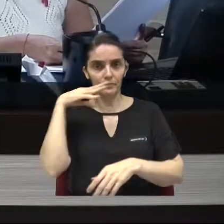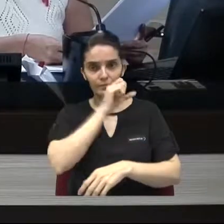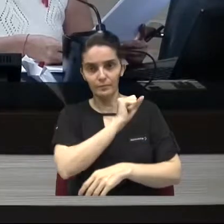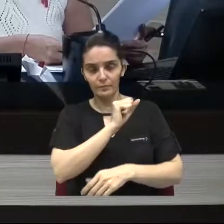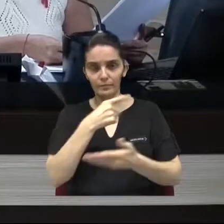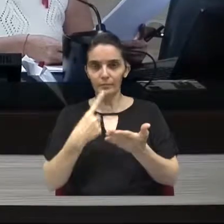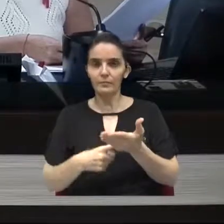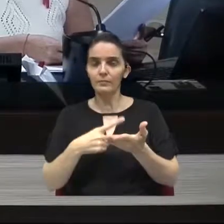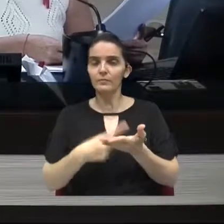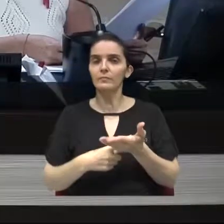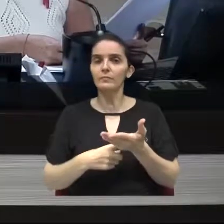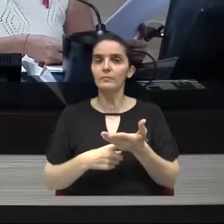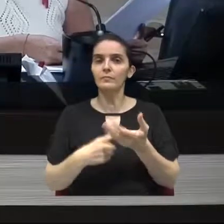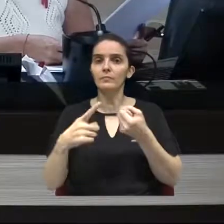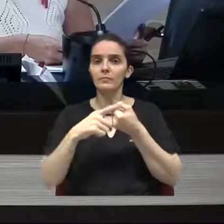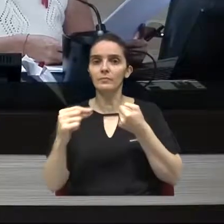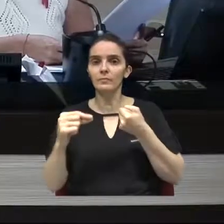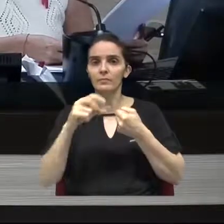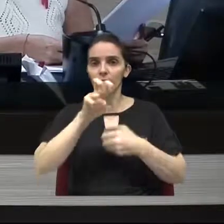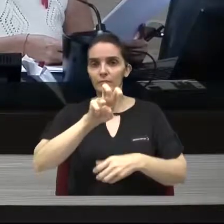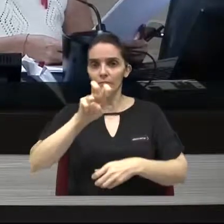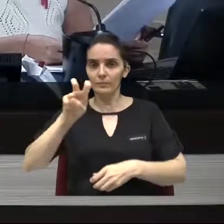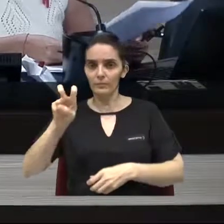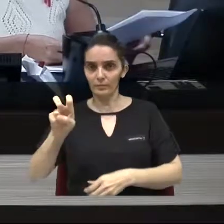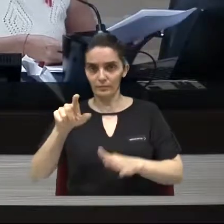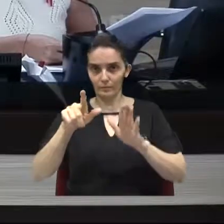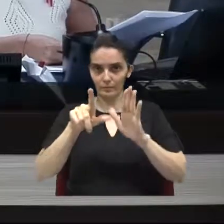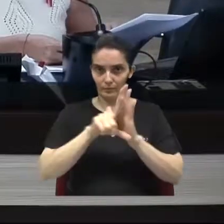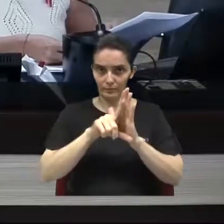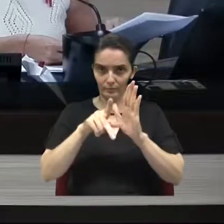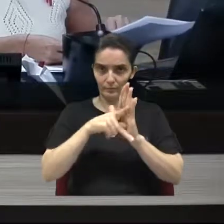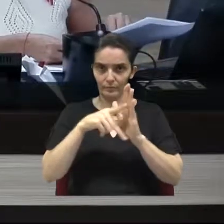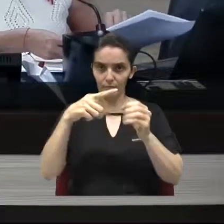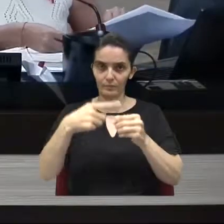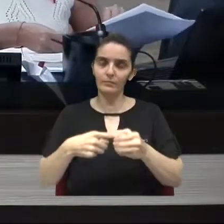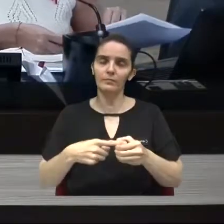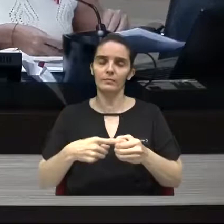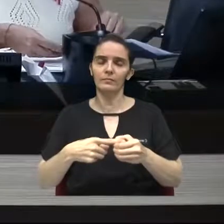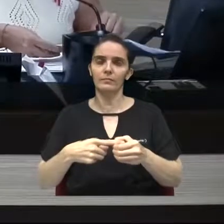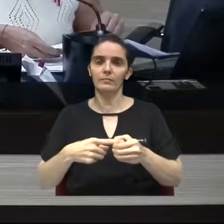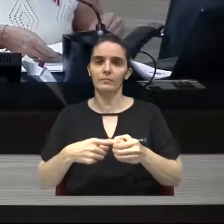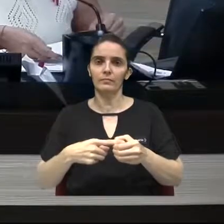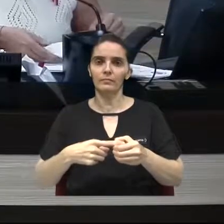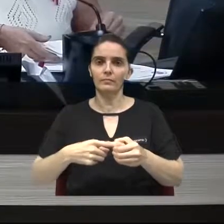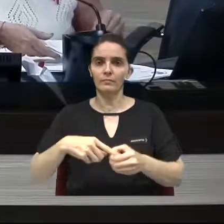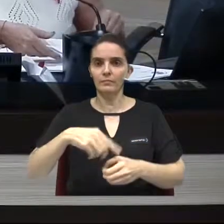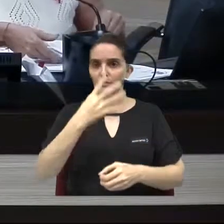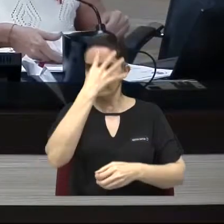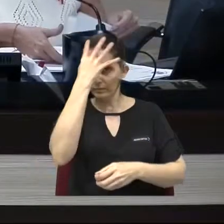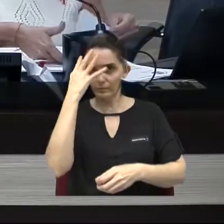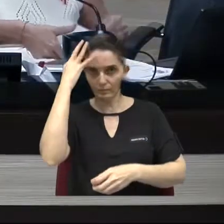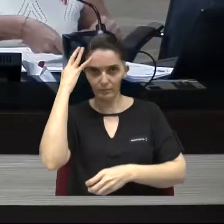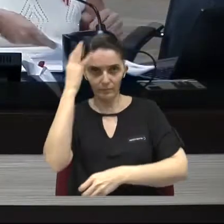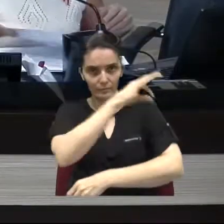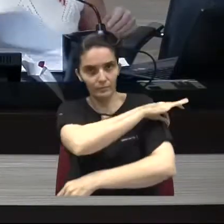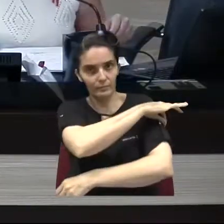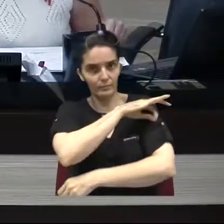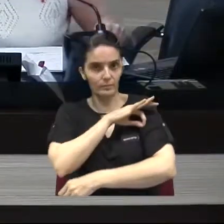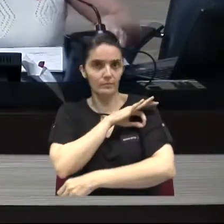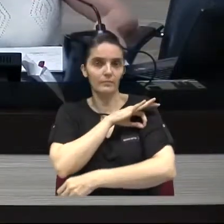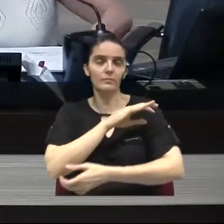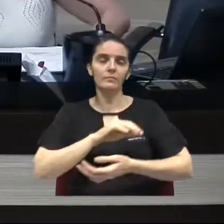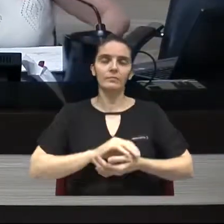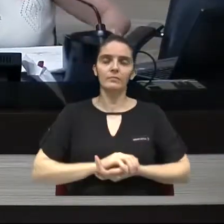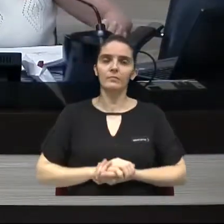urgência, de conformidade com o artigo 55 da Lei Orgânica do Município. Mário Celso Botion, Prefeito